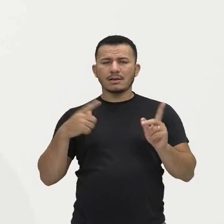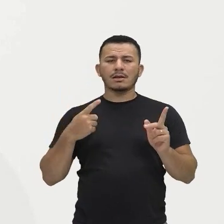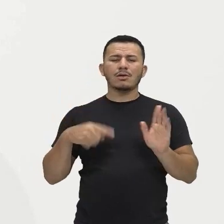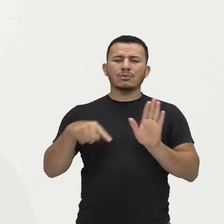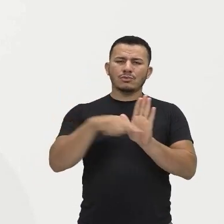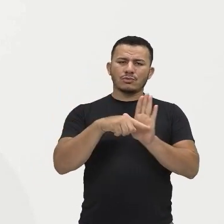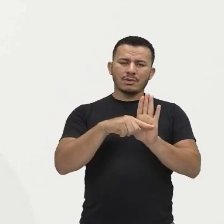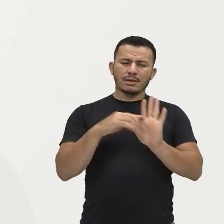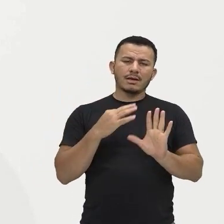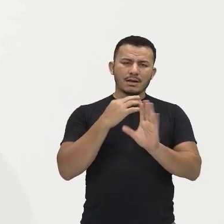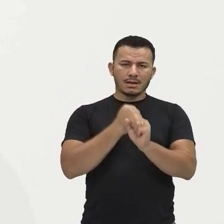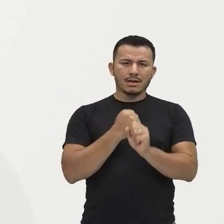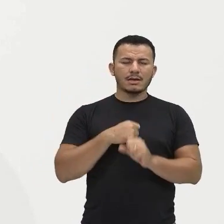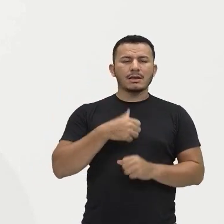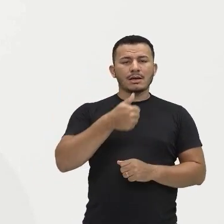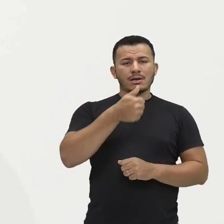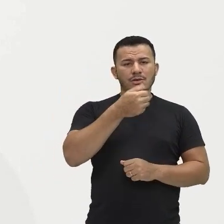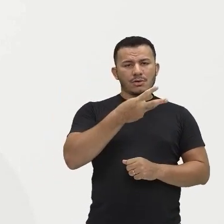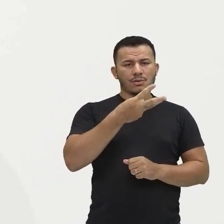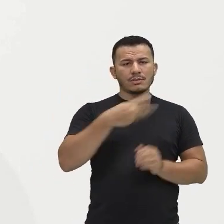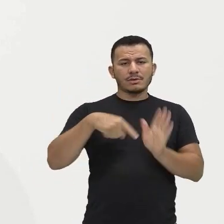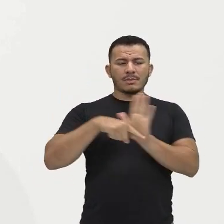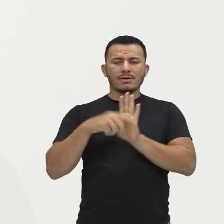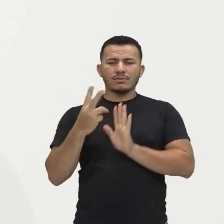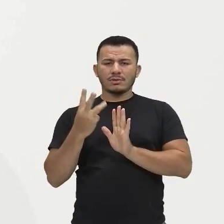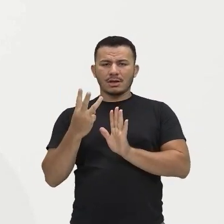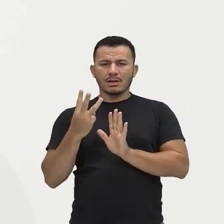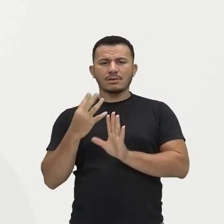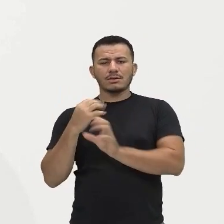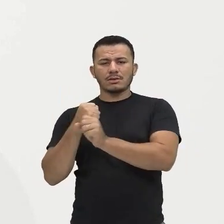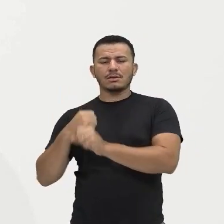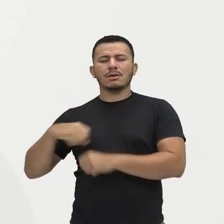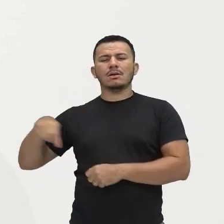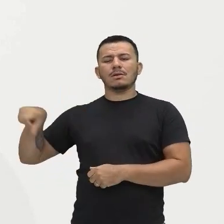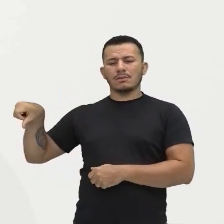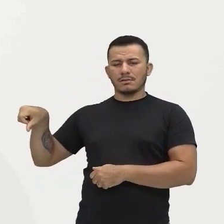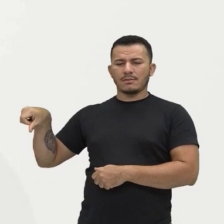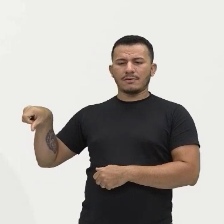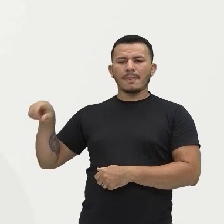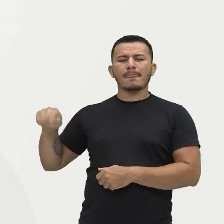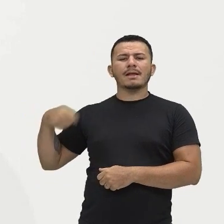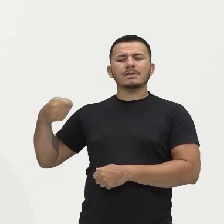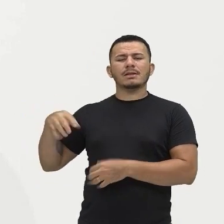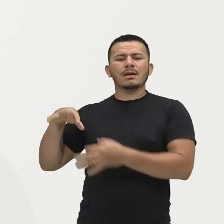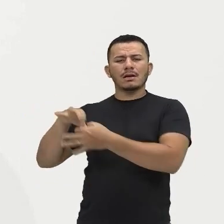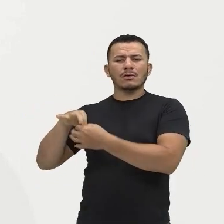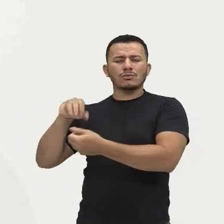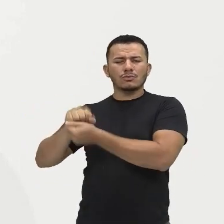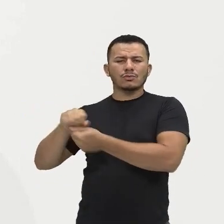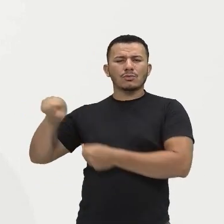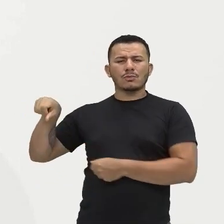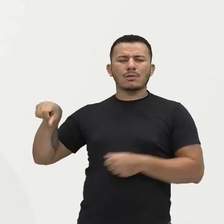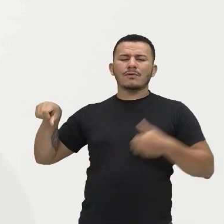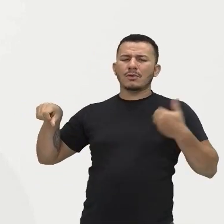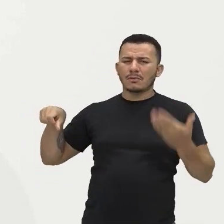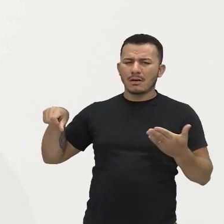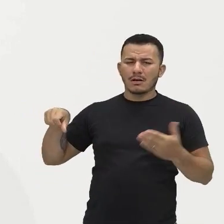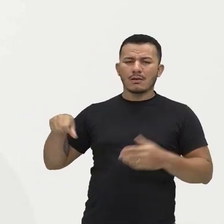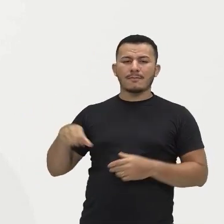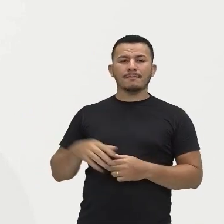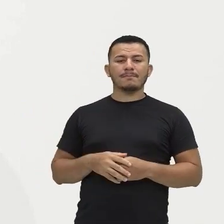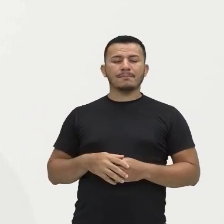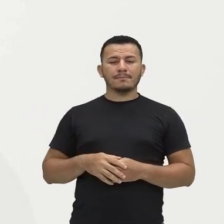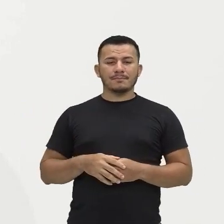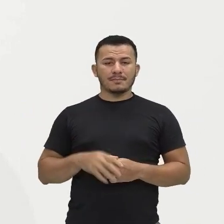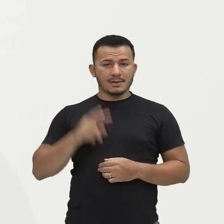os números. Ou seja, eu tenho 12, tirando 3 vai me dar 9. Qual é o sinal que vai ficar? Mesma história, olha. Eu tenho